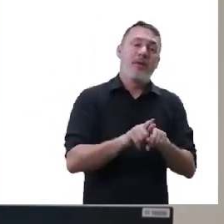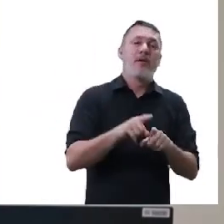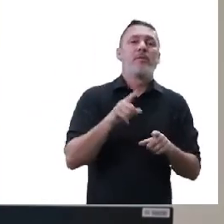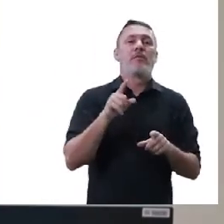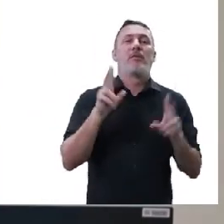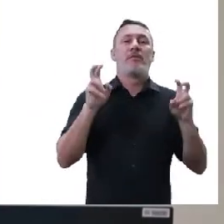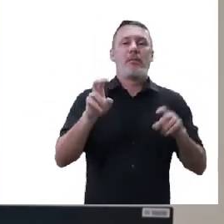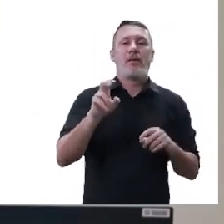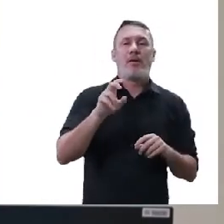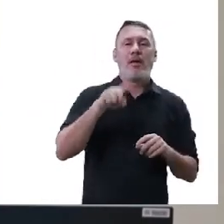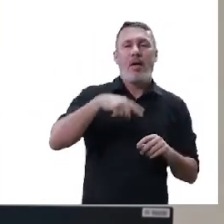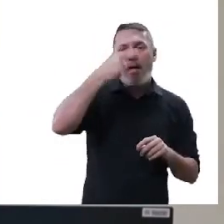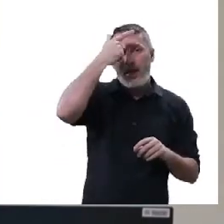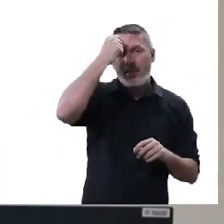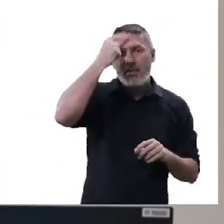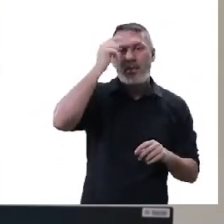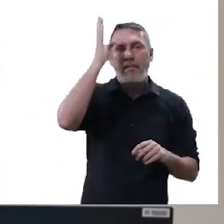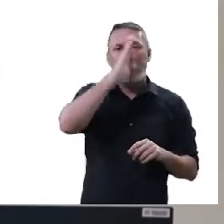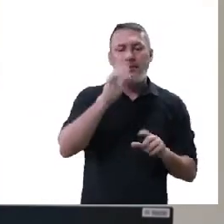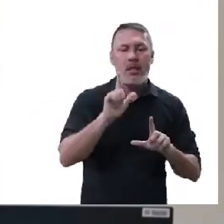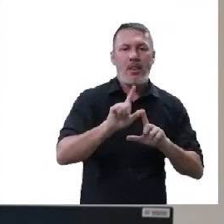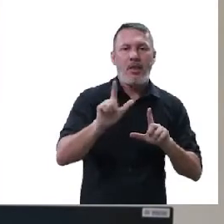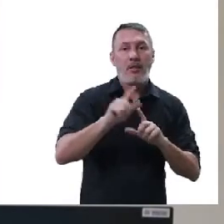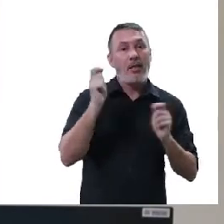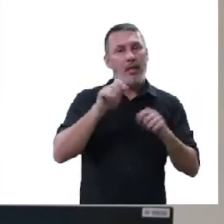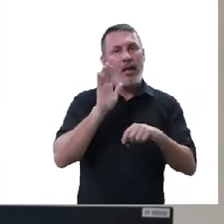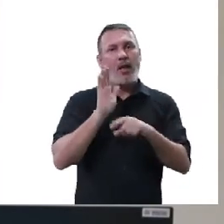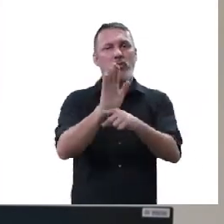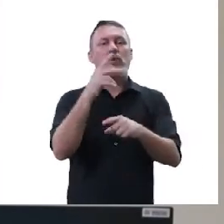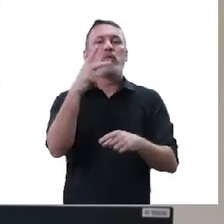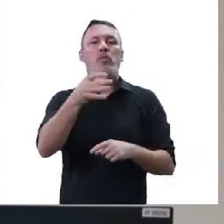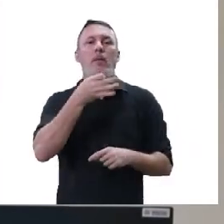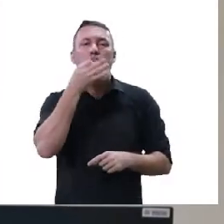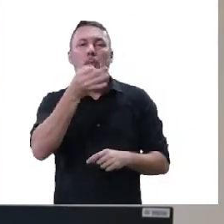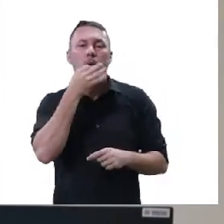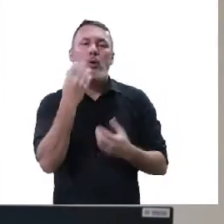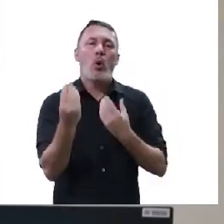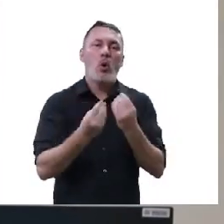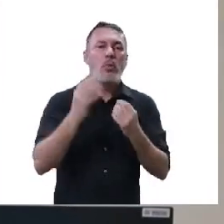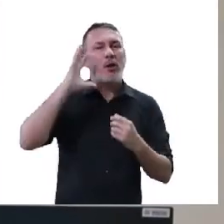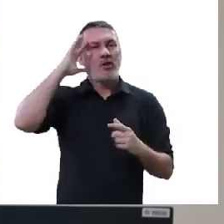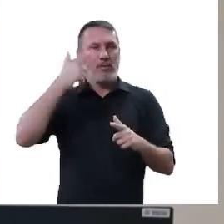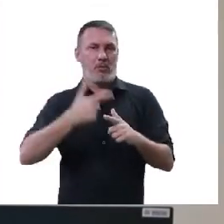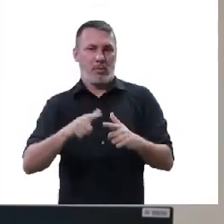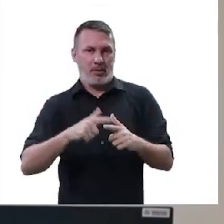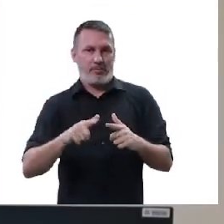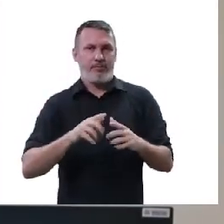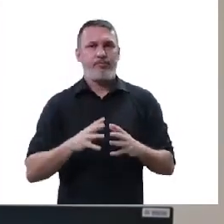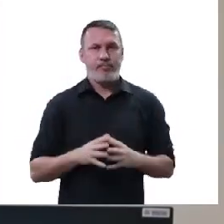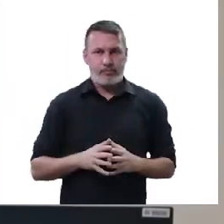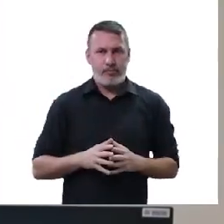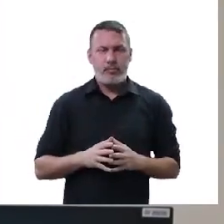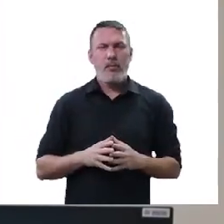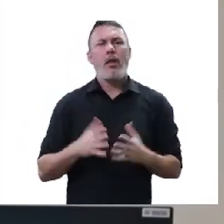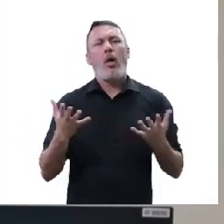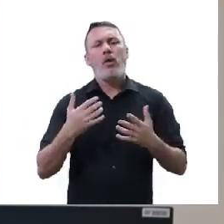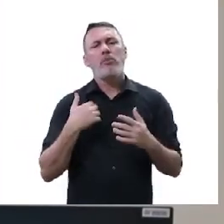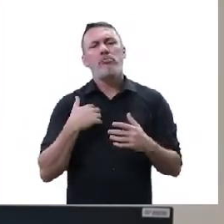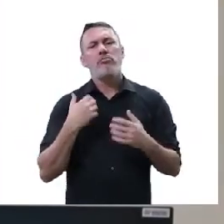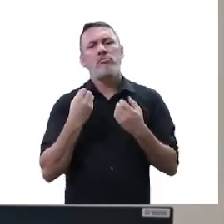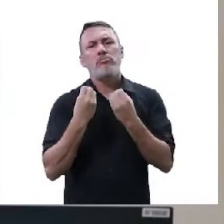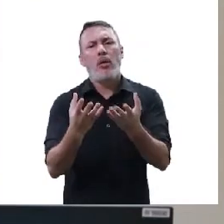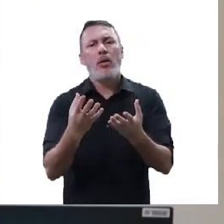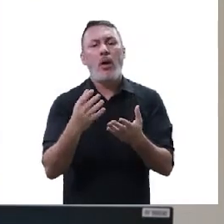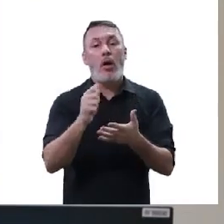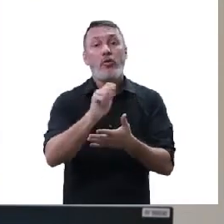Letras, a Academia Brasileira de Letras, ela pode te auxiliar numa proposta de intervenção. Então, o que eu vou deixar para